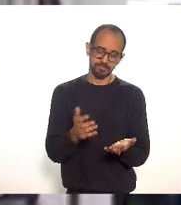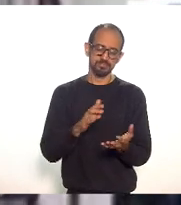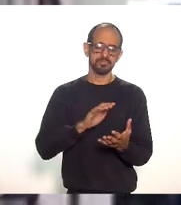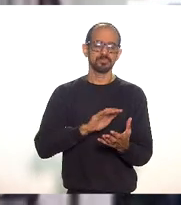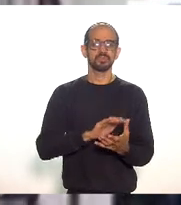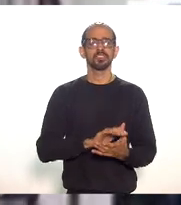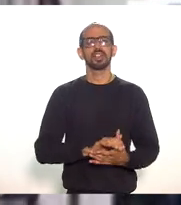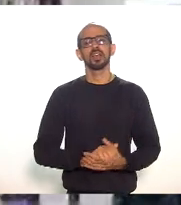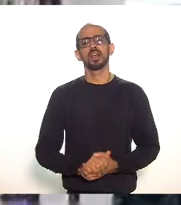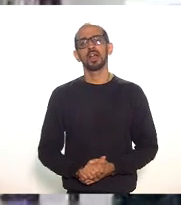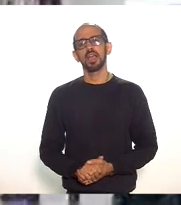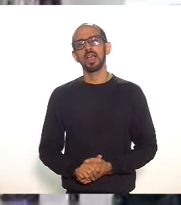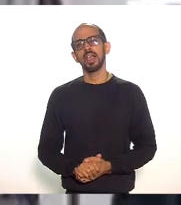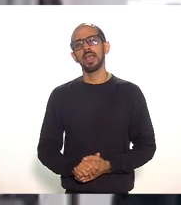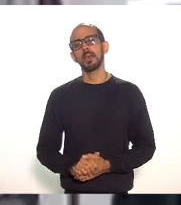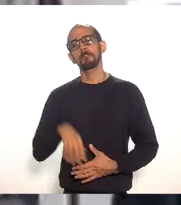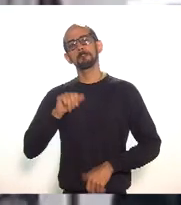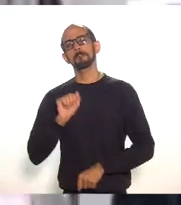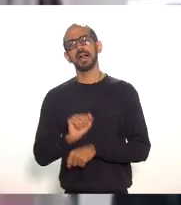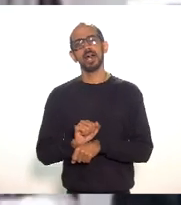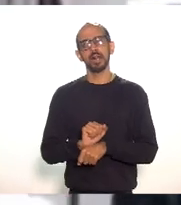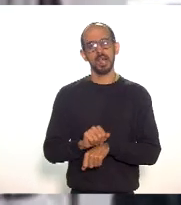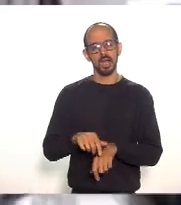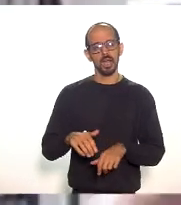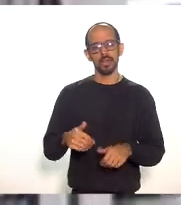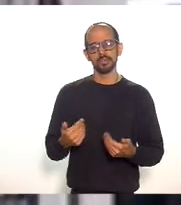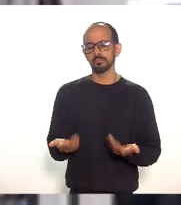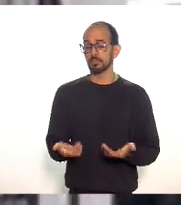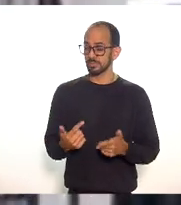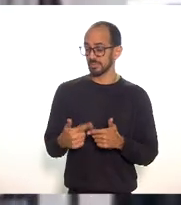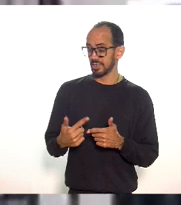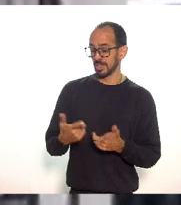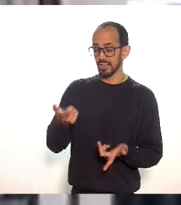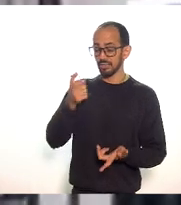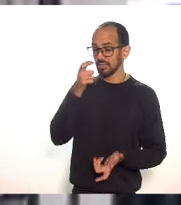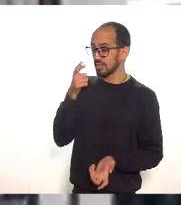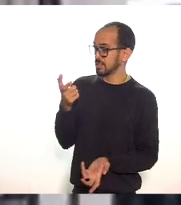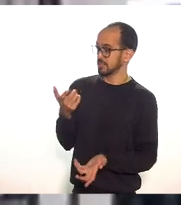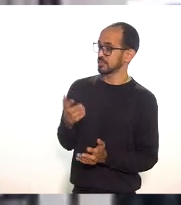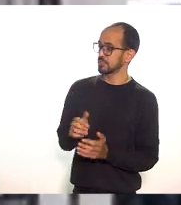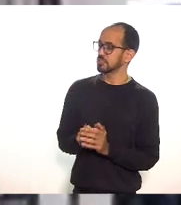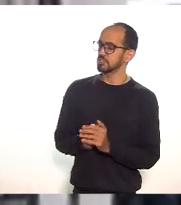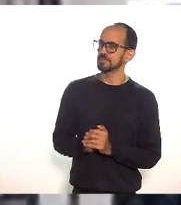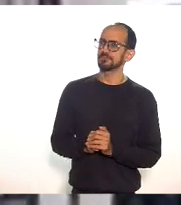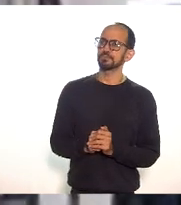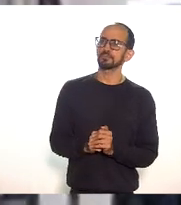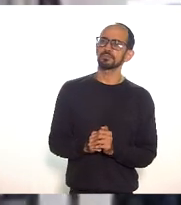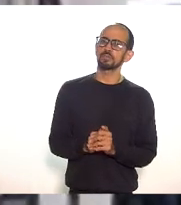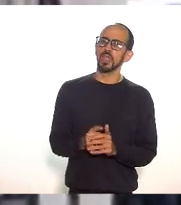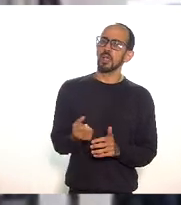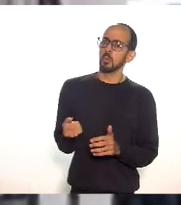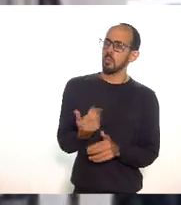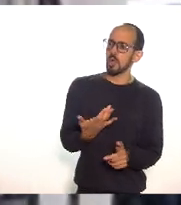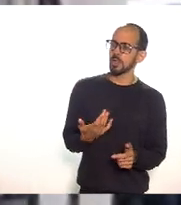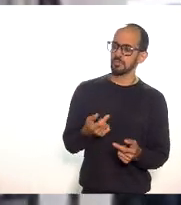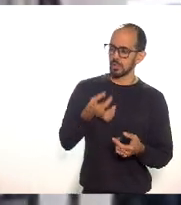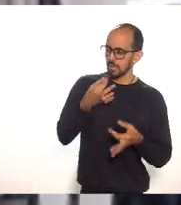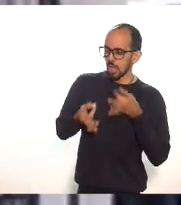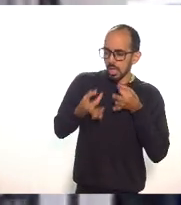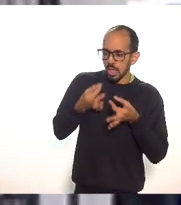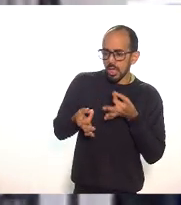acabe com esse negócio. Né? E é interessante, porque quando critica que está